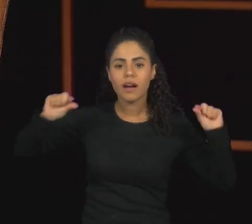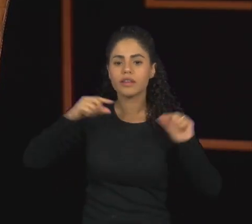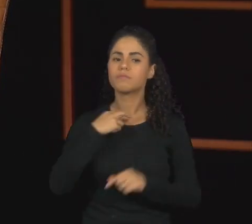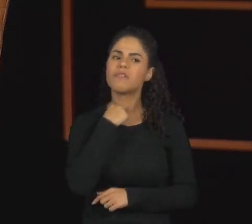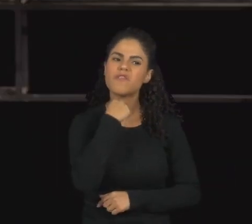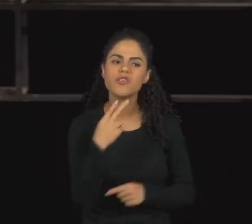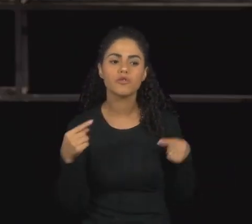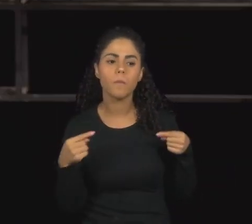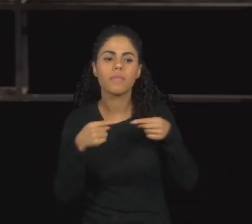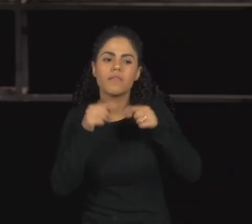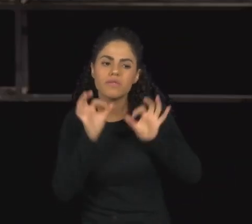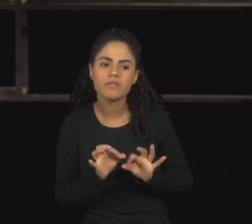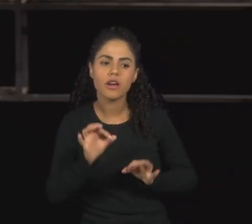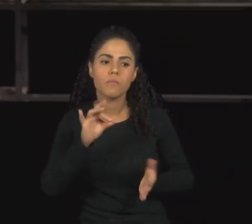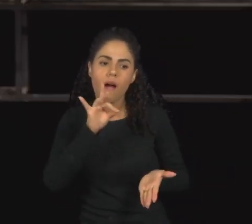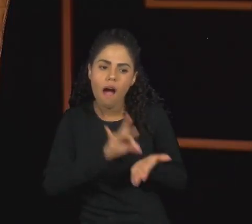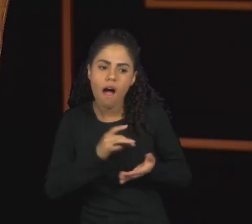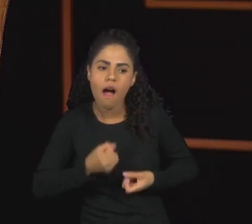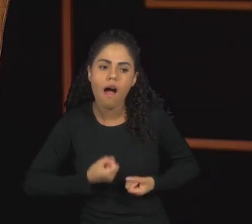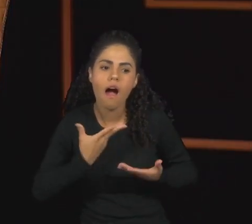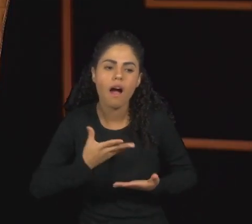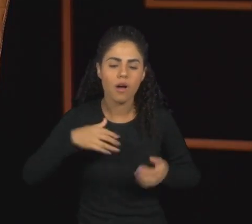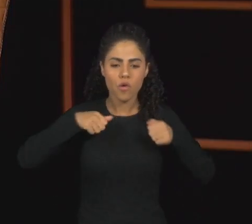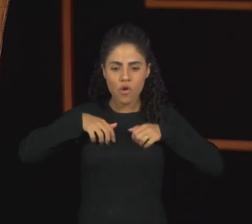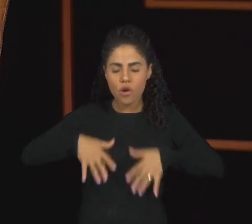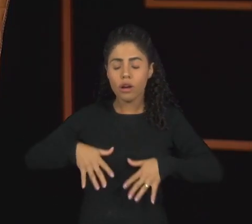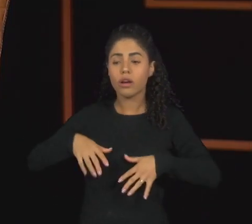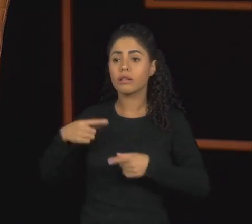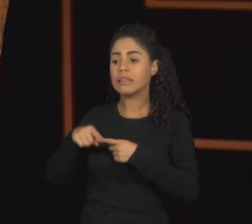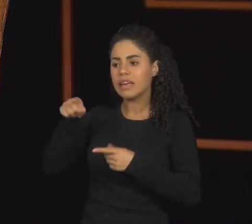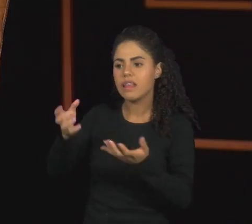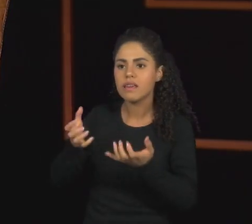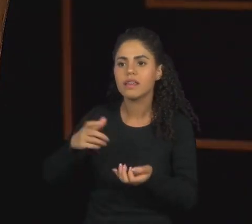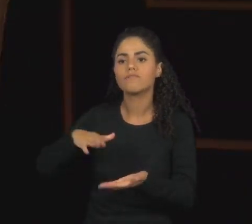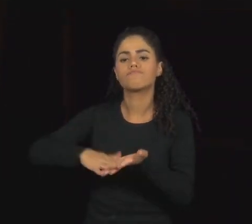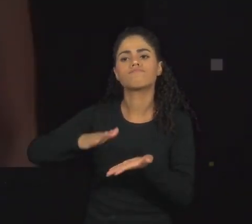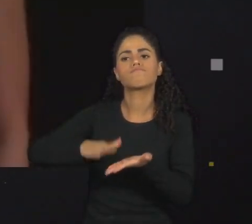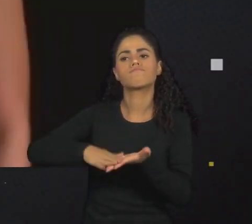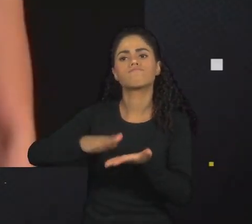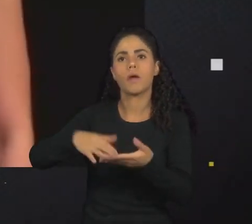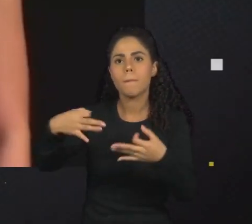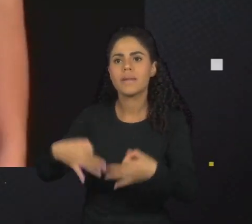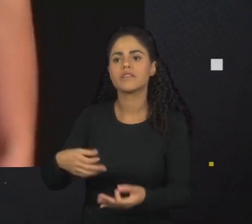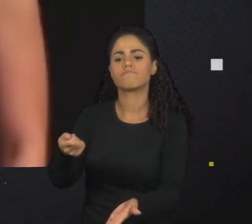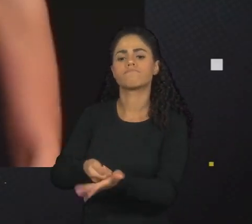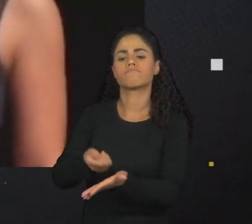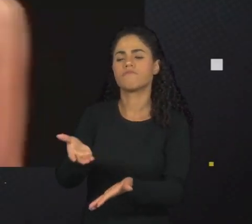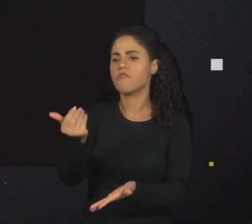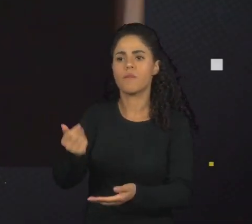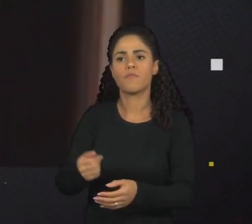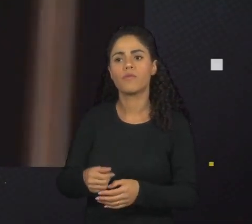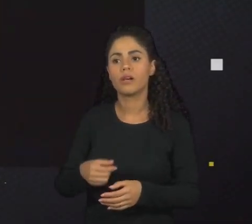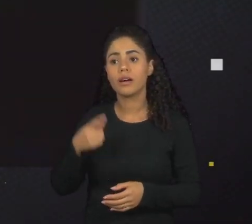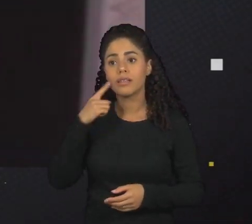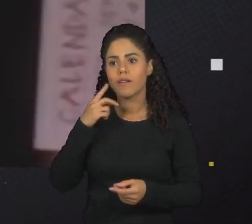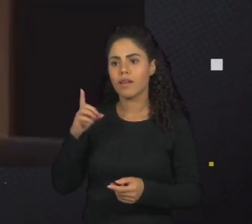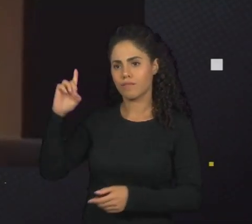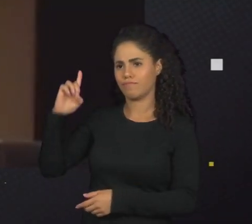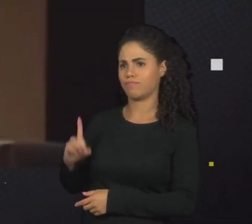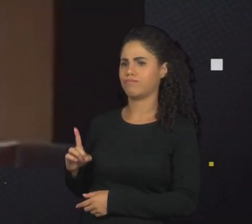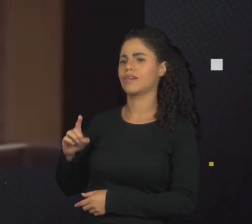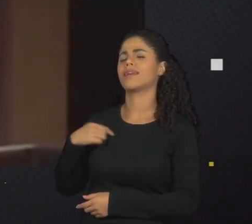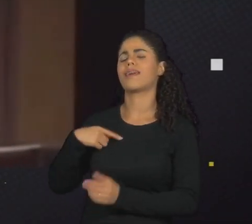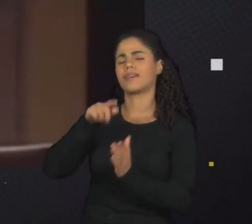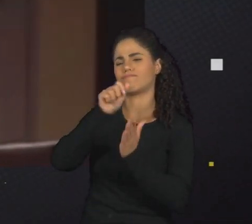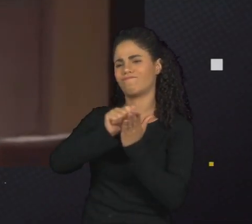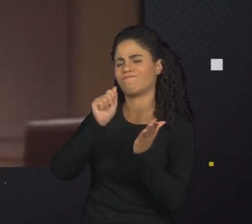que tivesse toda a verdade, a contra-vontade que ele exigia, né? Era um autor genial, as duas peças que eu fiz com